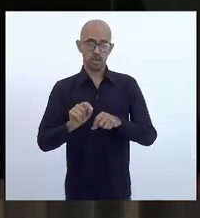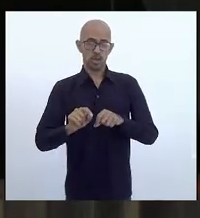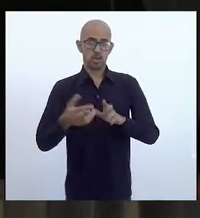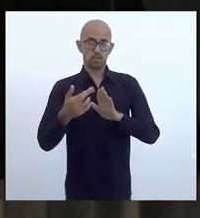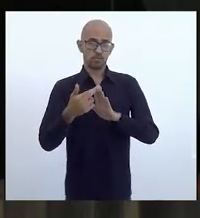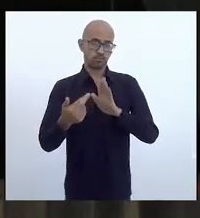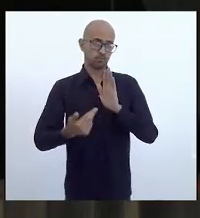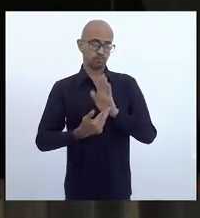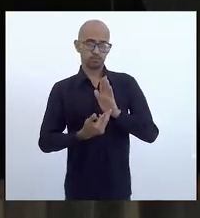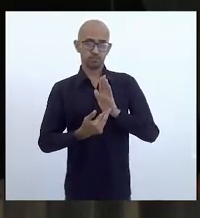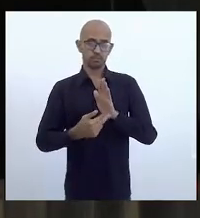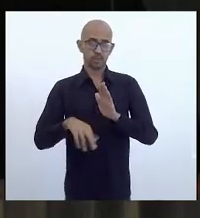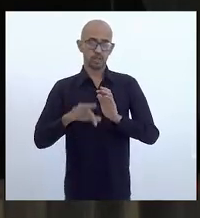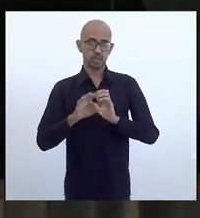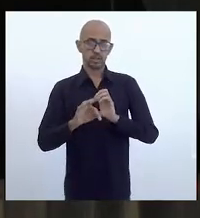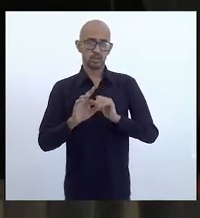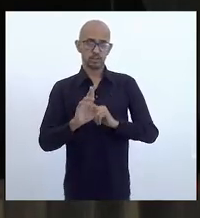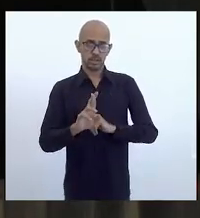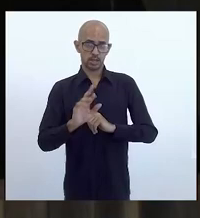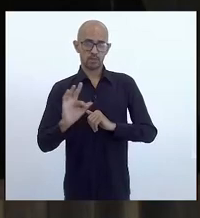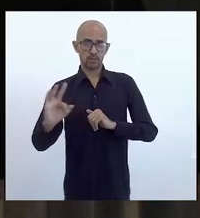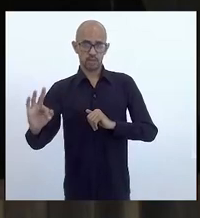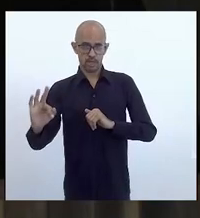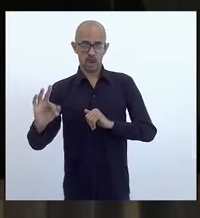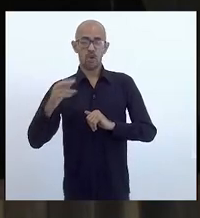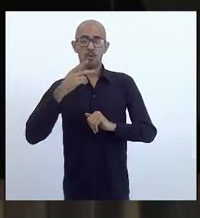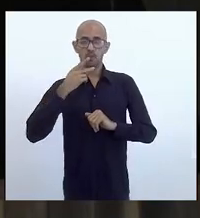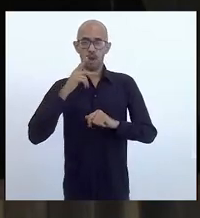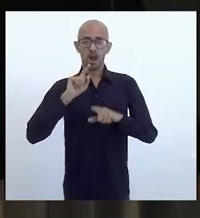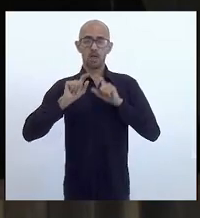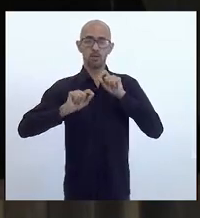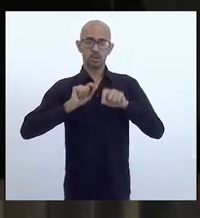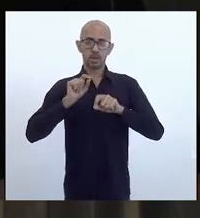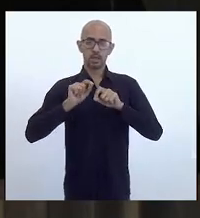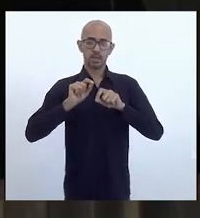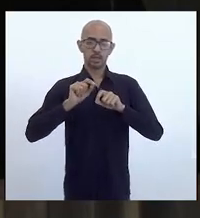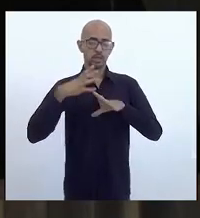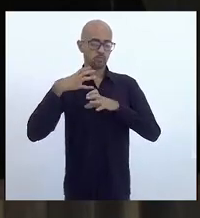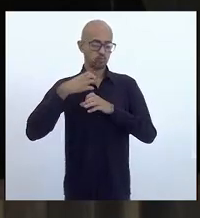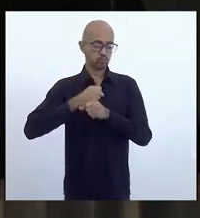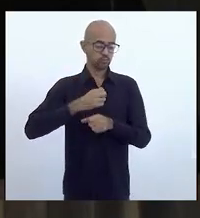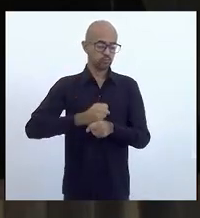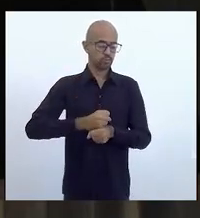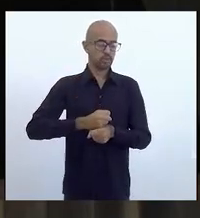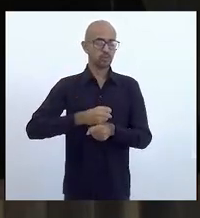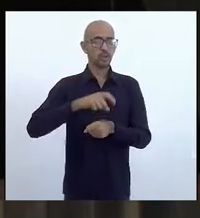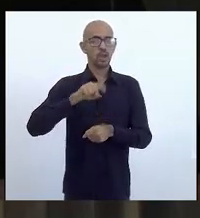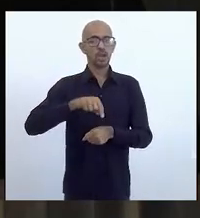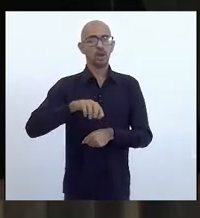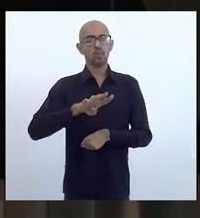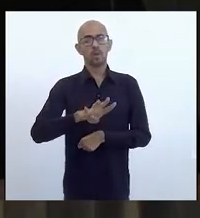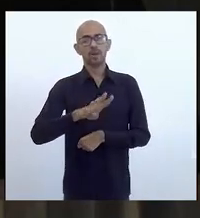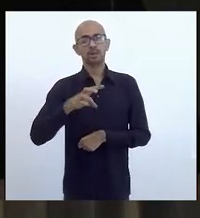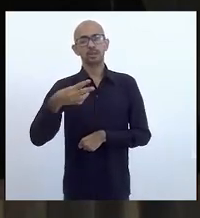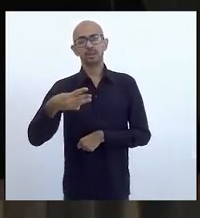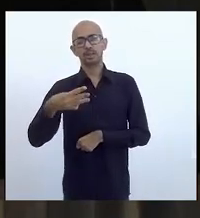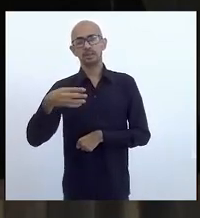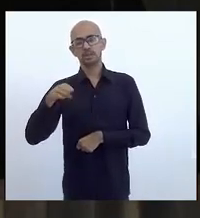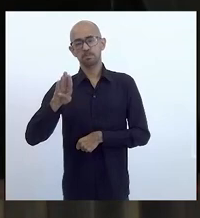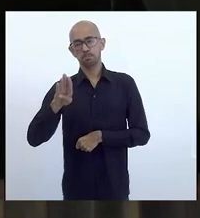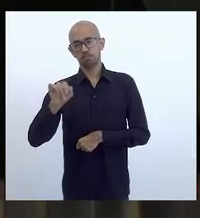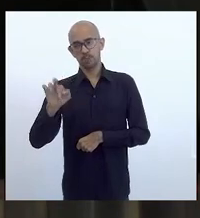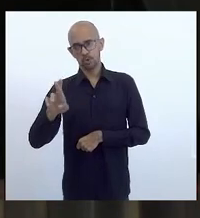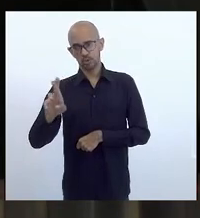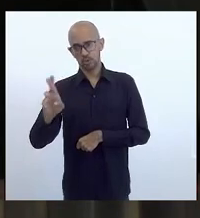Receita Federal fala que a previsão era de 43 bilhões. Então, com